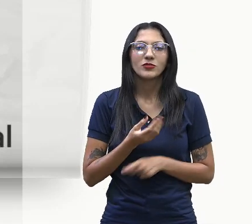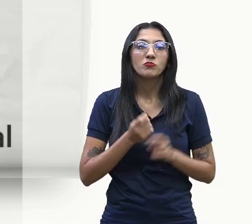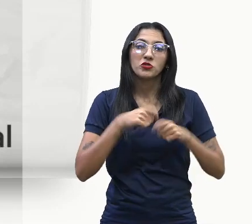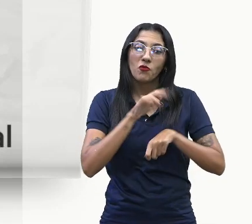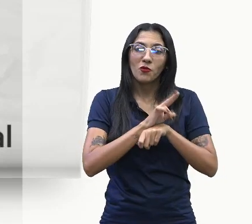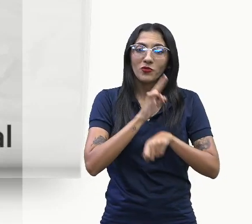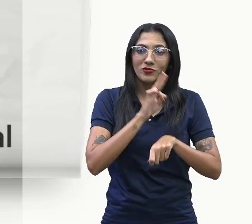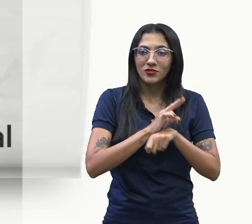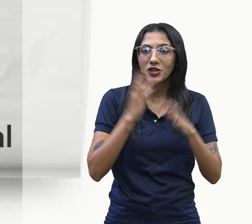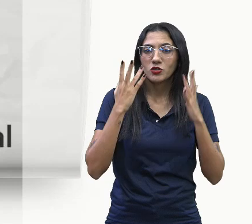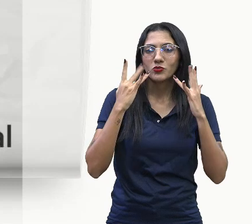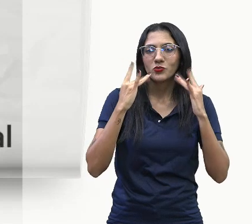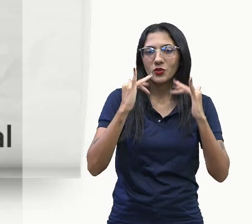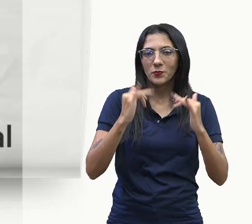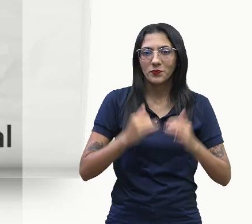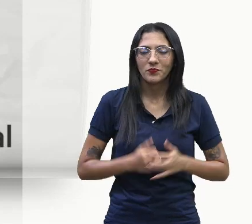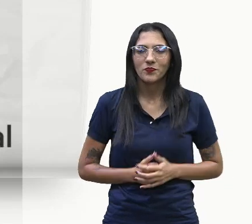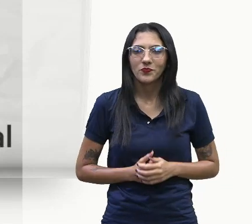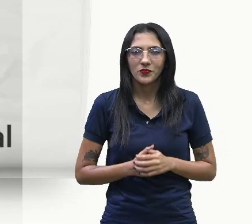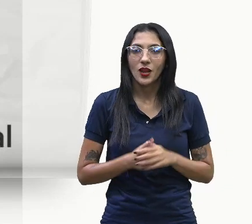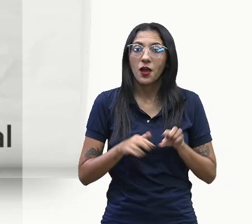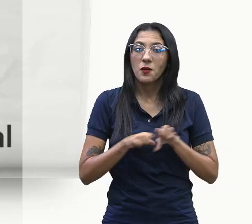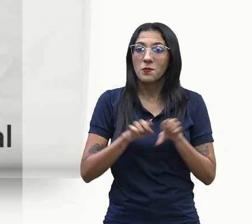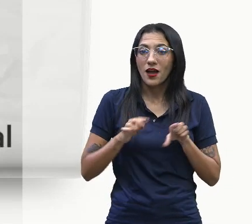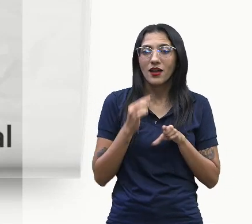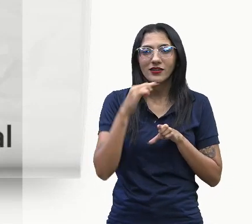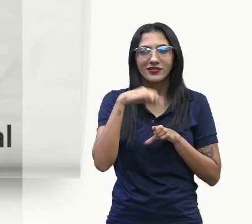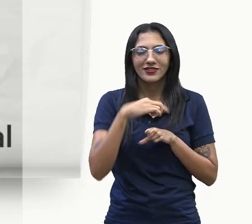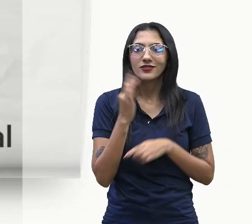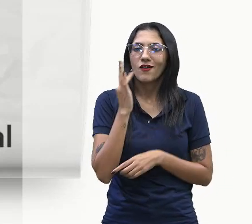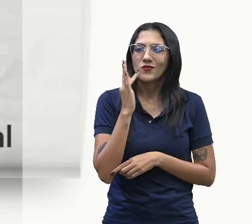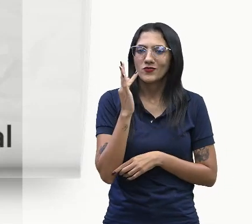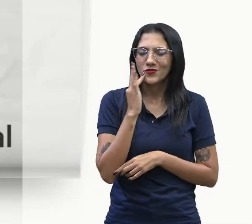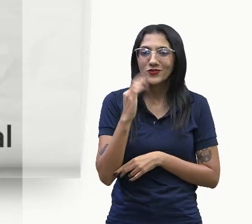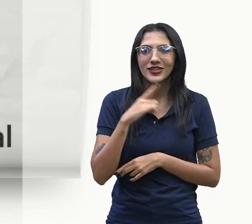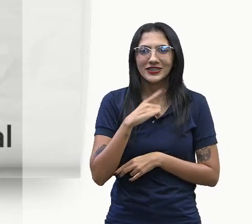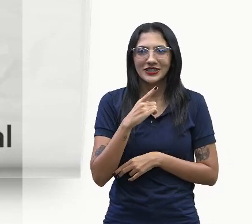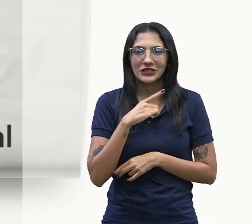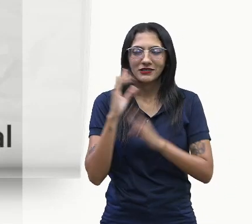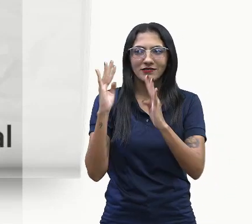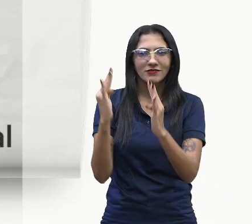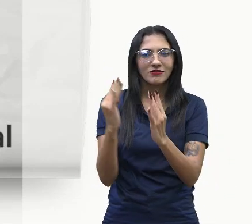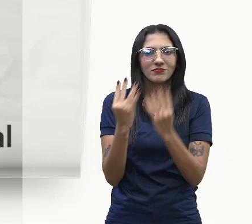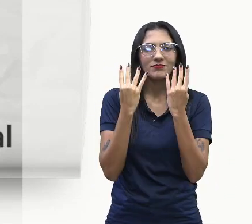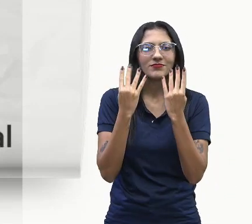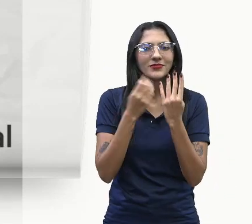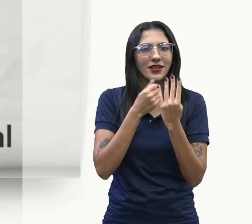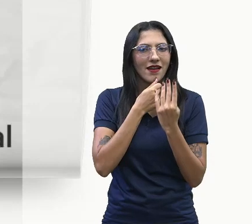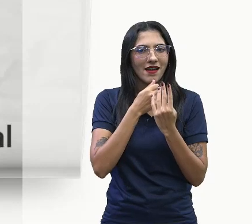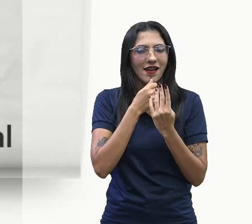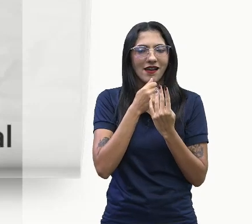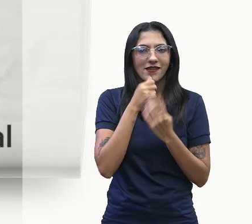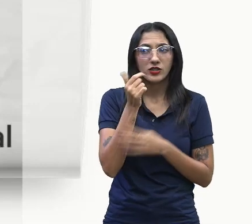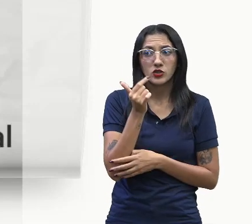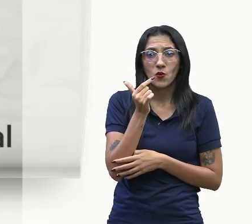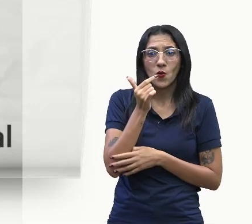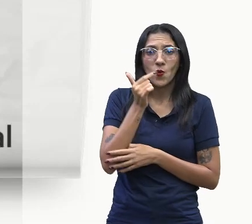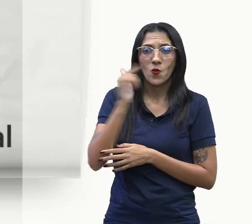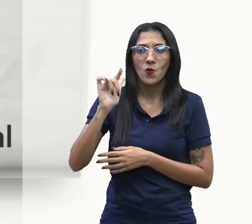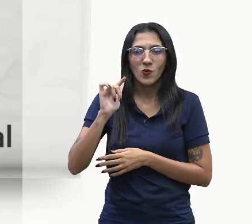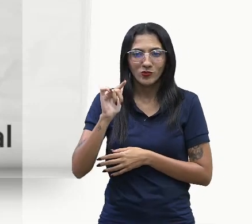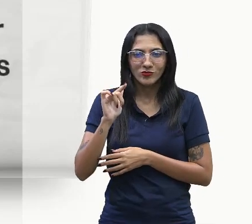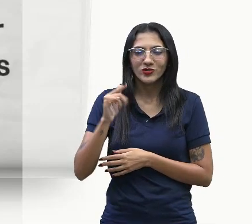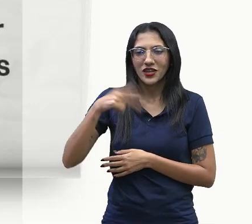sustentável. Ainda assim, o Tucumã tem ganhado destaque no mercado no